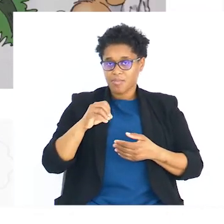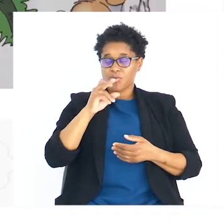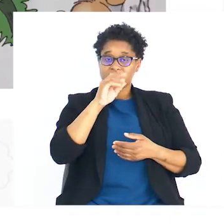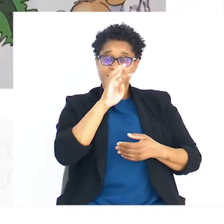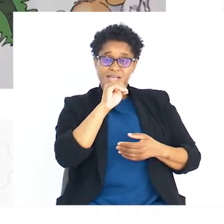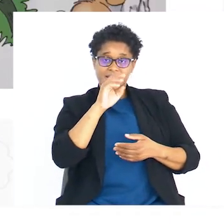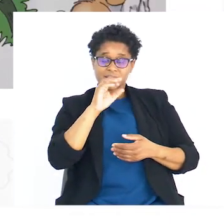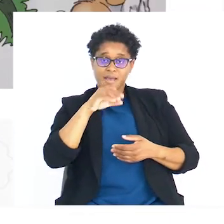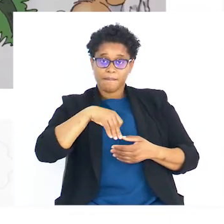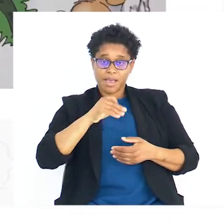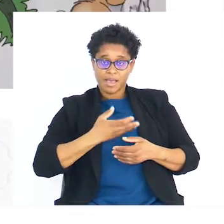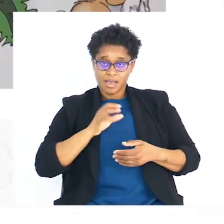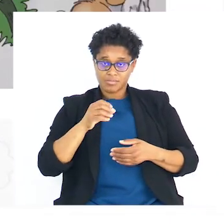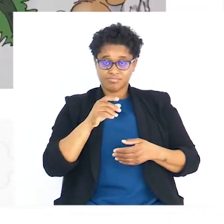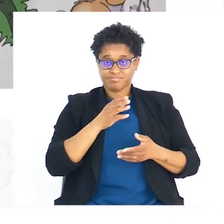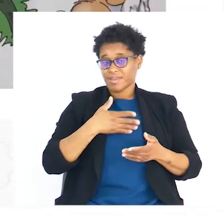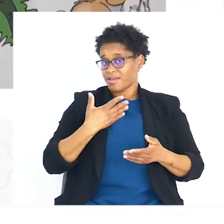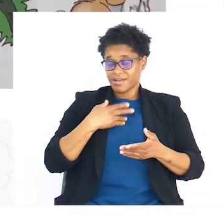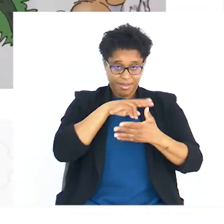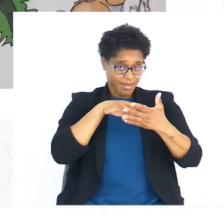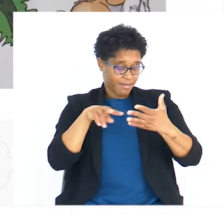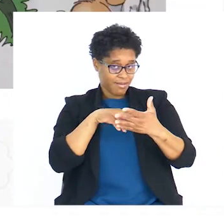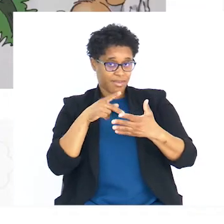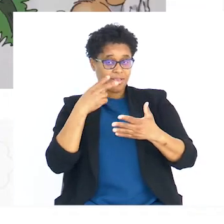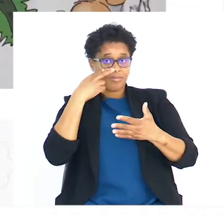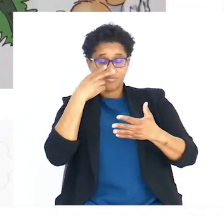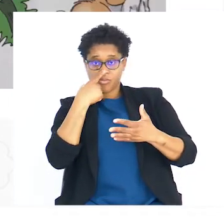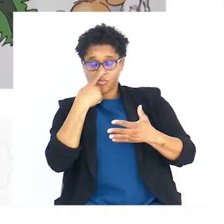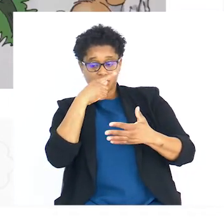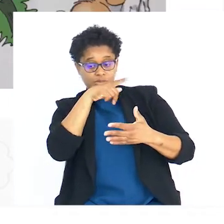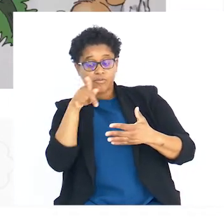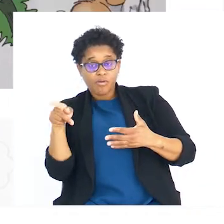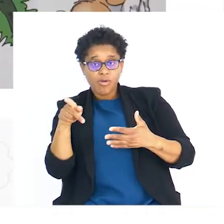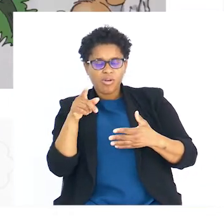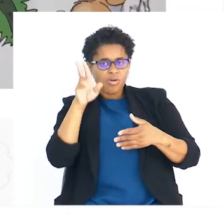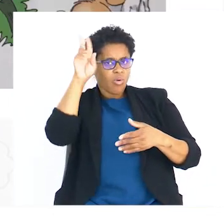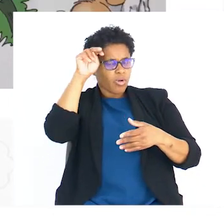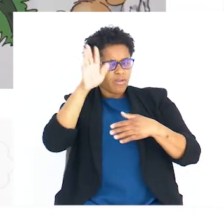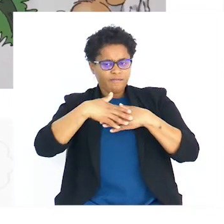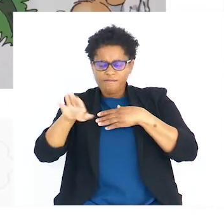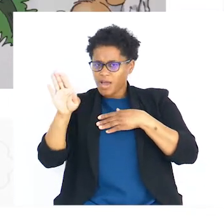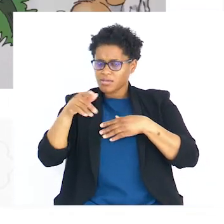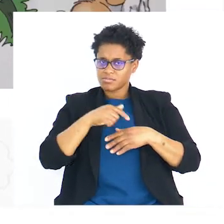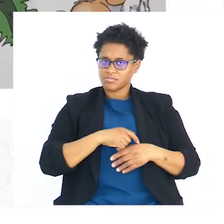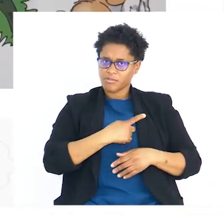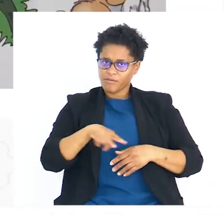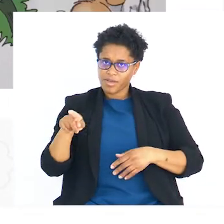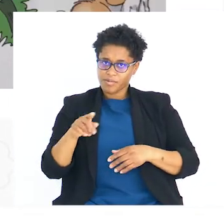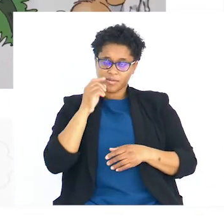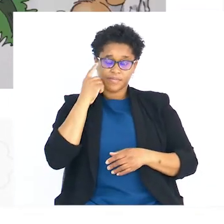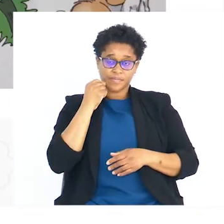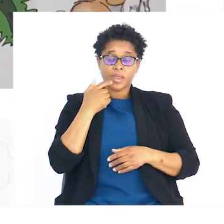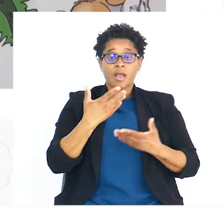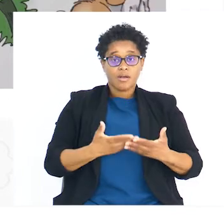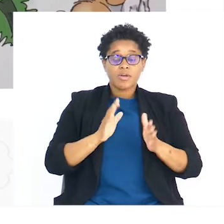desistiu de ler a agenda, pôs o focinho de fora. Ó, coelho, vai-te embora. Certo?